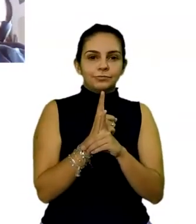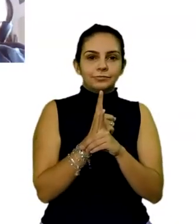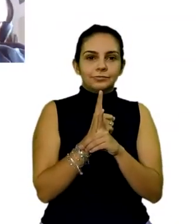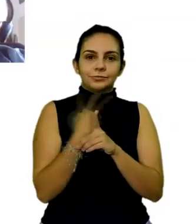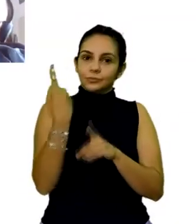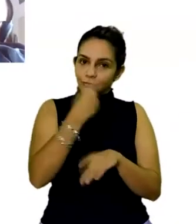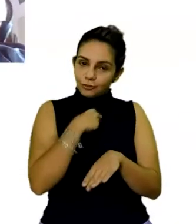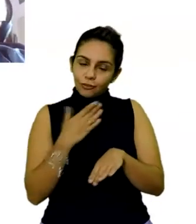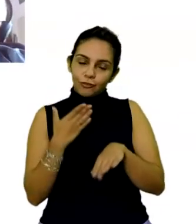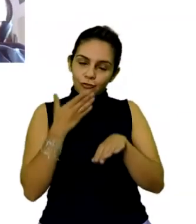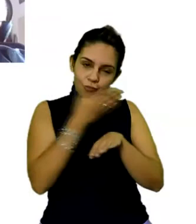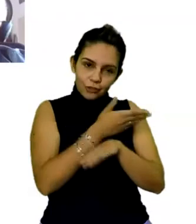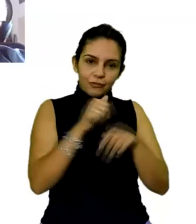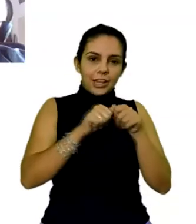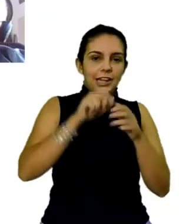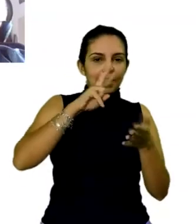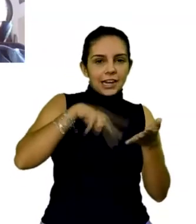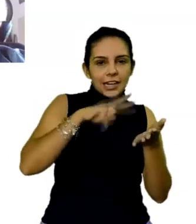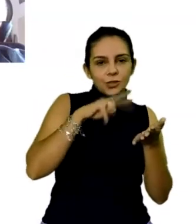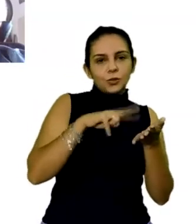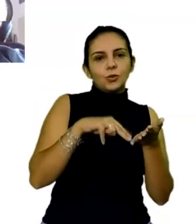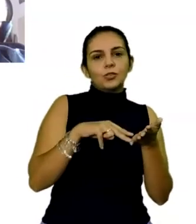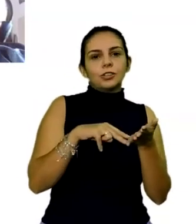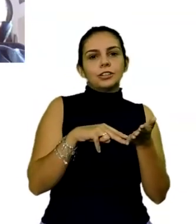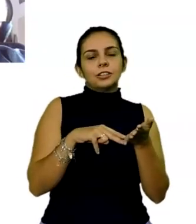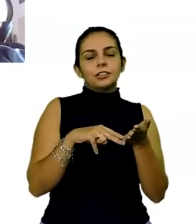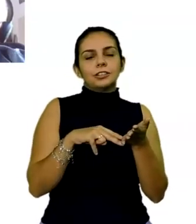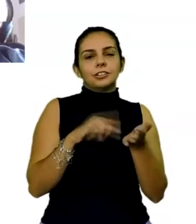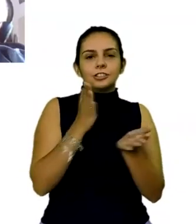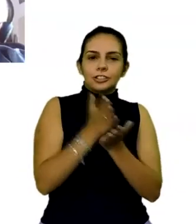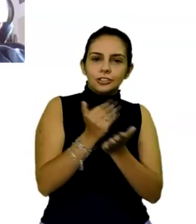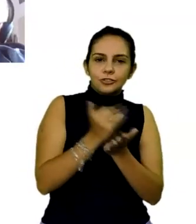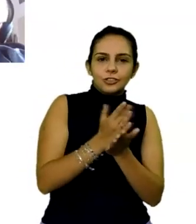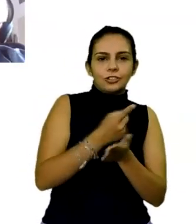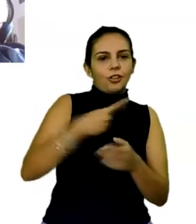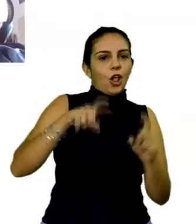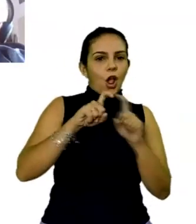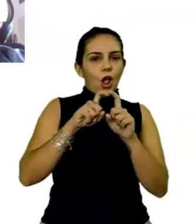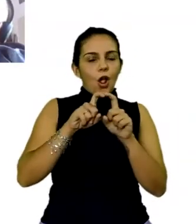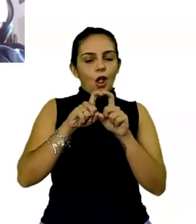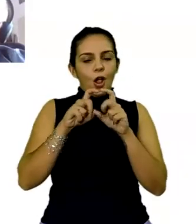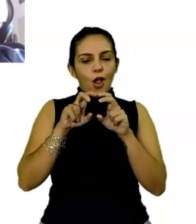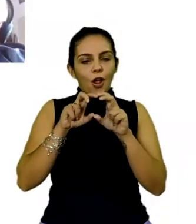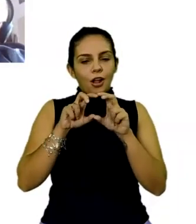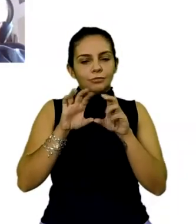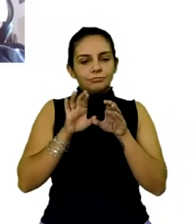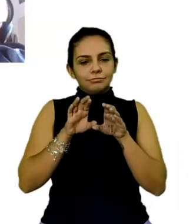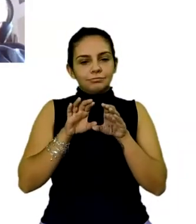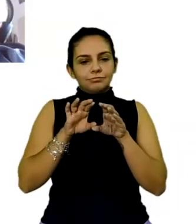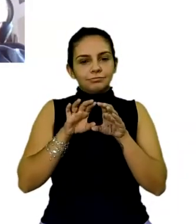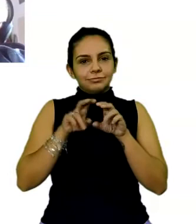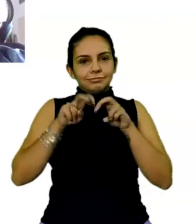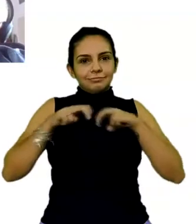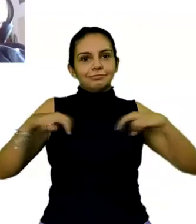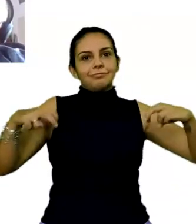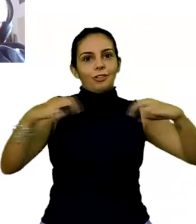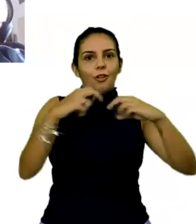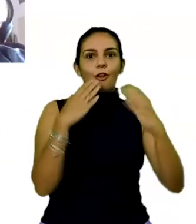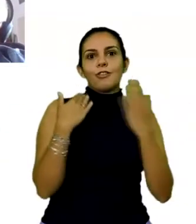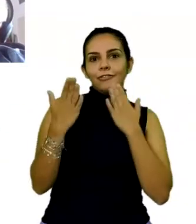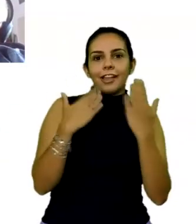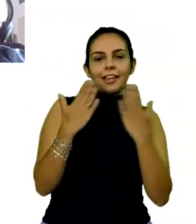não tivesse feito essas leituras, compartilhado dessas rodas de conversa lá na